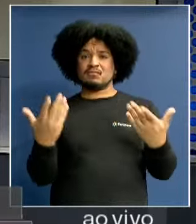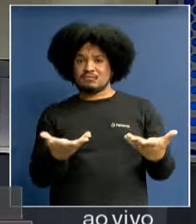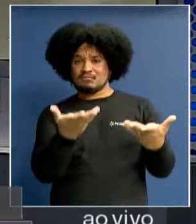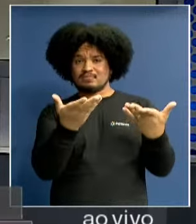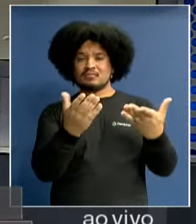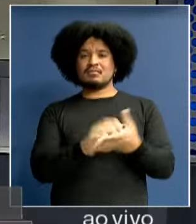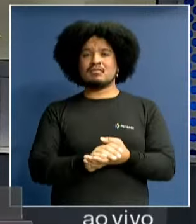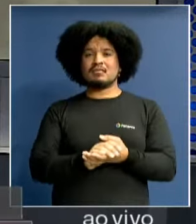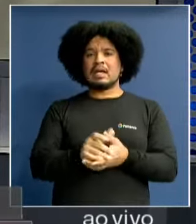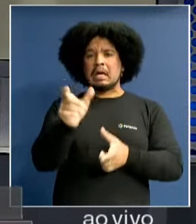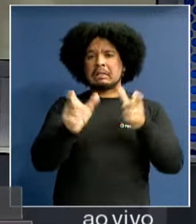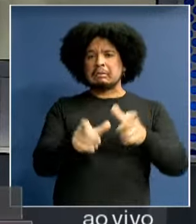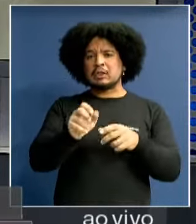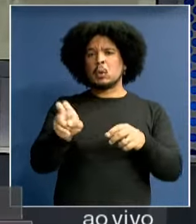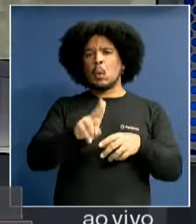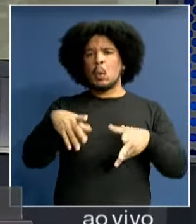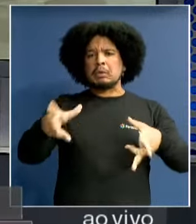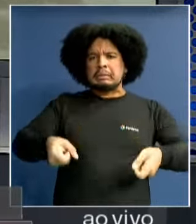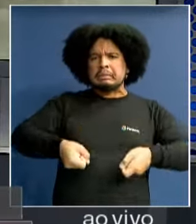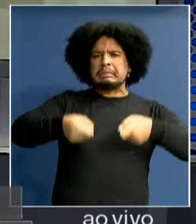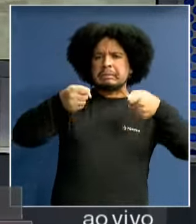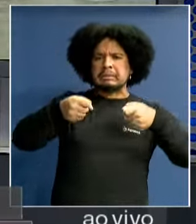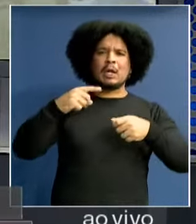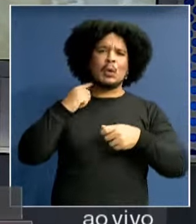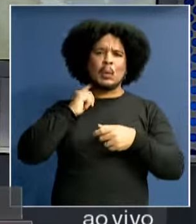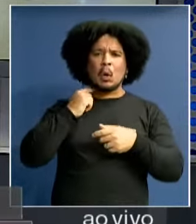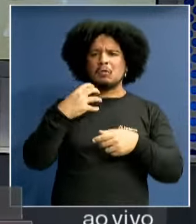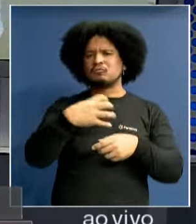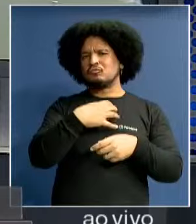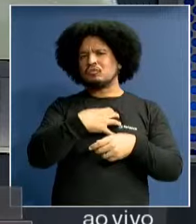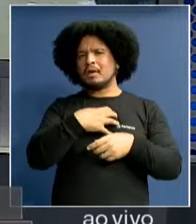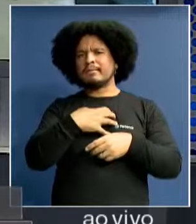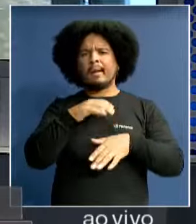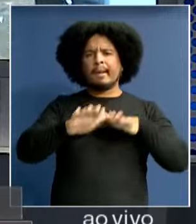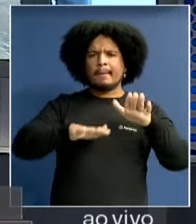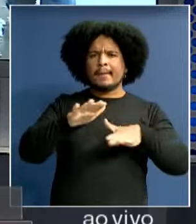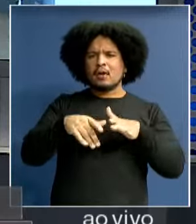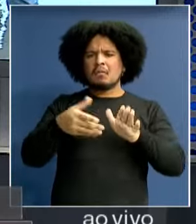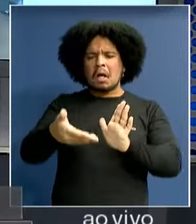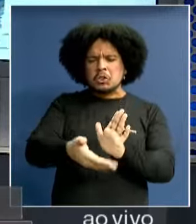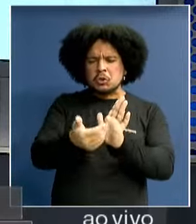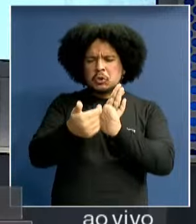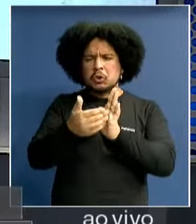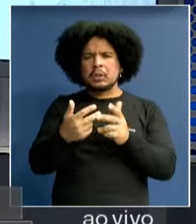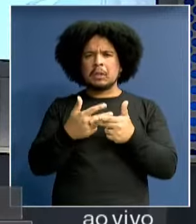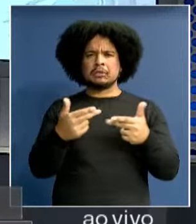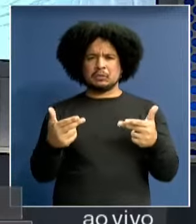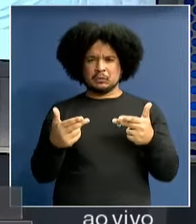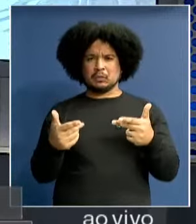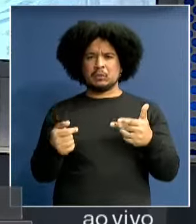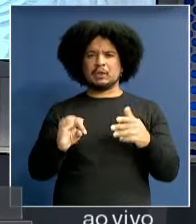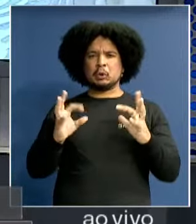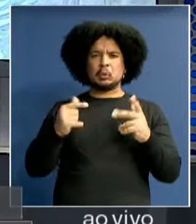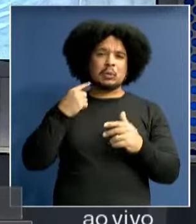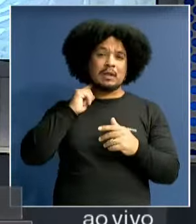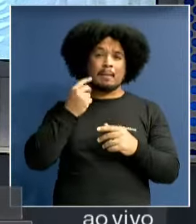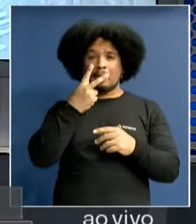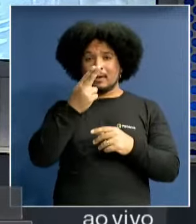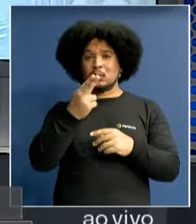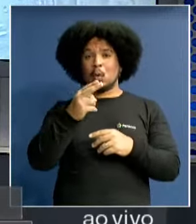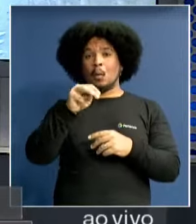pessoal, dentro de saco de lixo, vai da maneira que pode, aí vai retirando as coisas. Mas como o